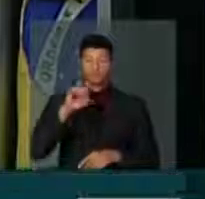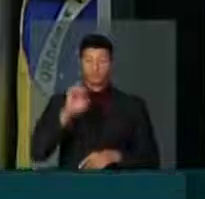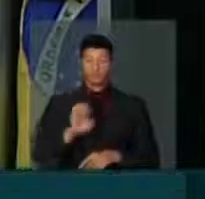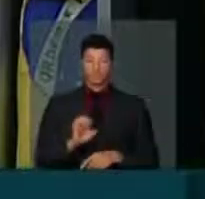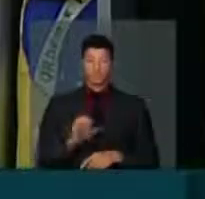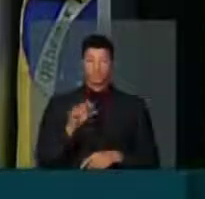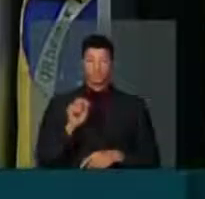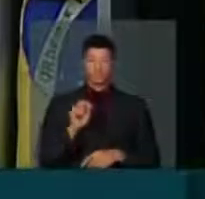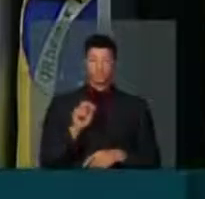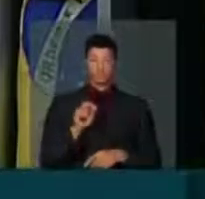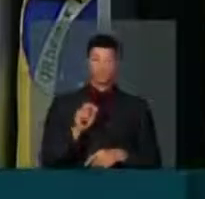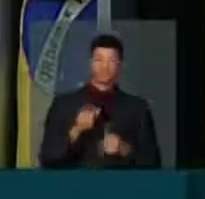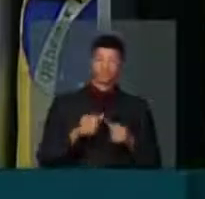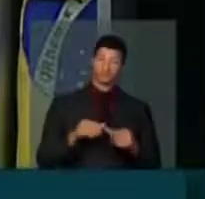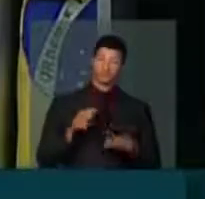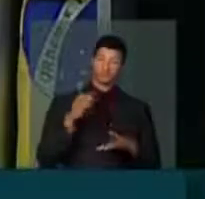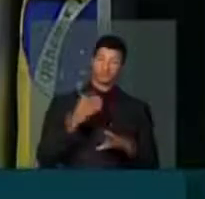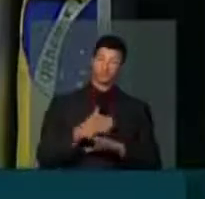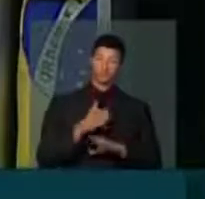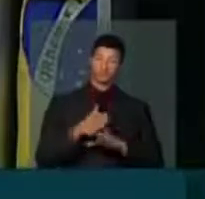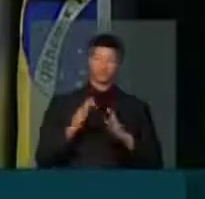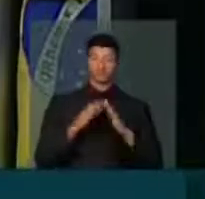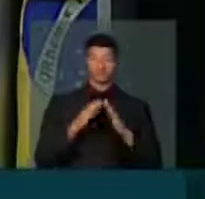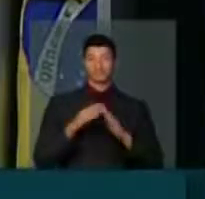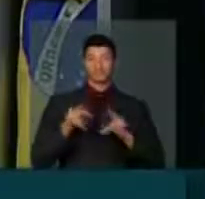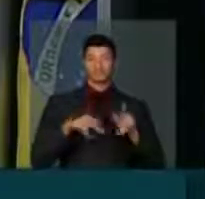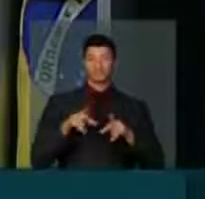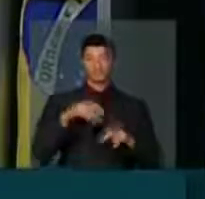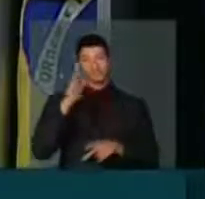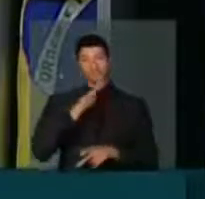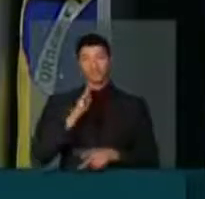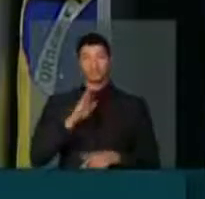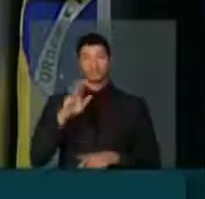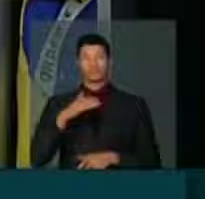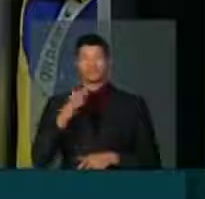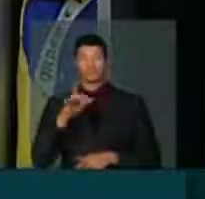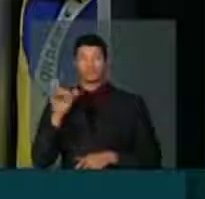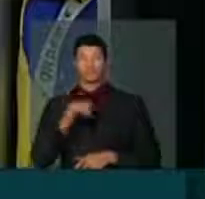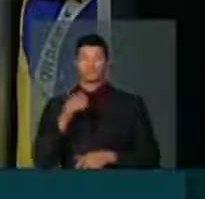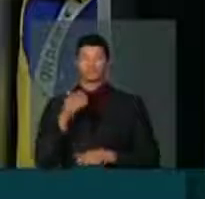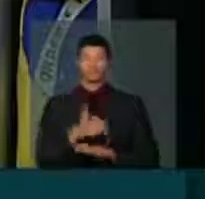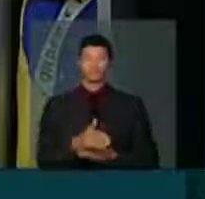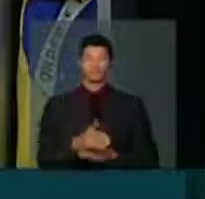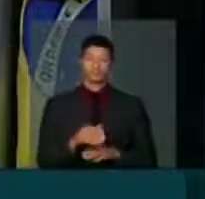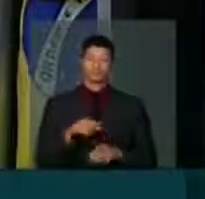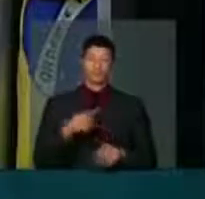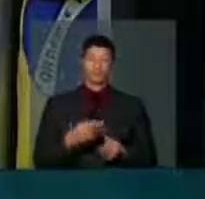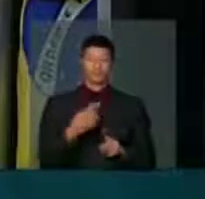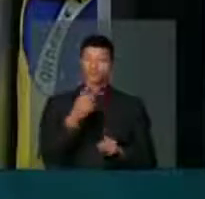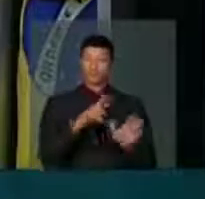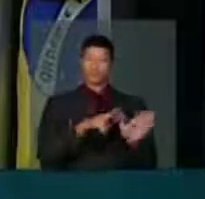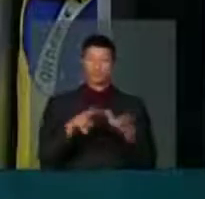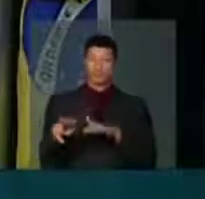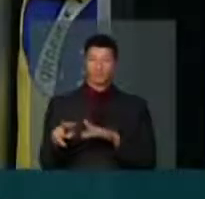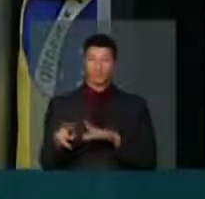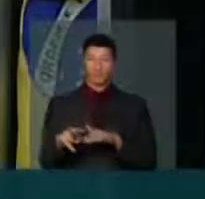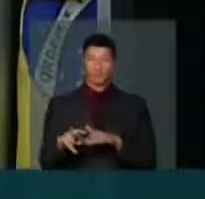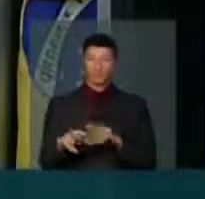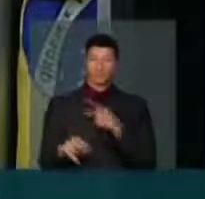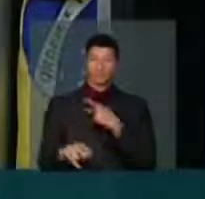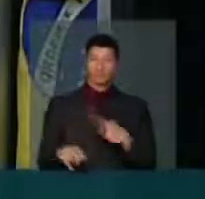Crise que entrou na casa dos brasileiros, quando há pouco mais de uma semana,